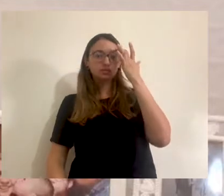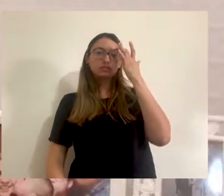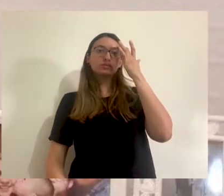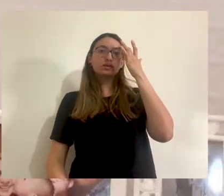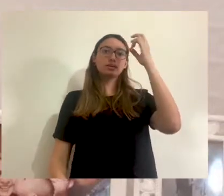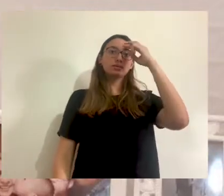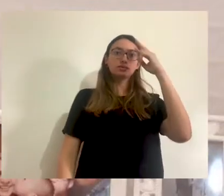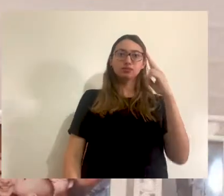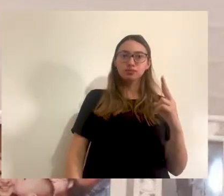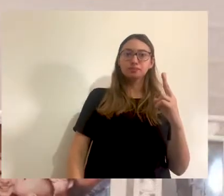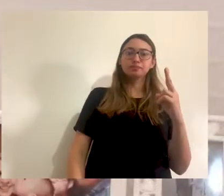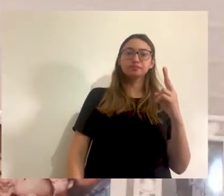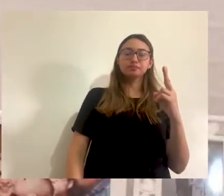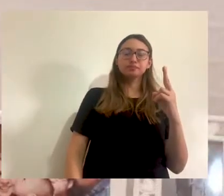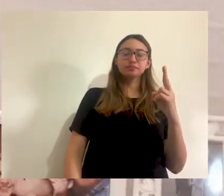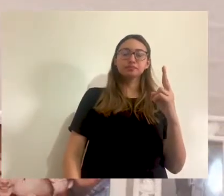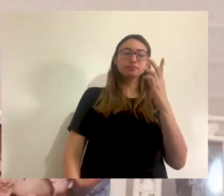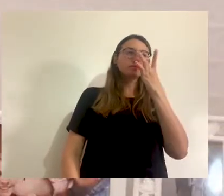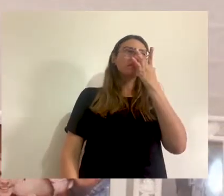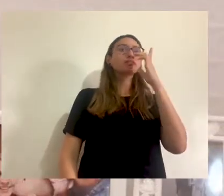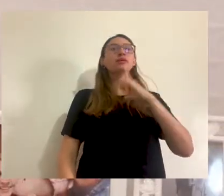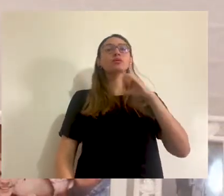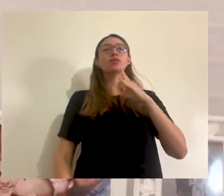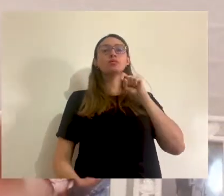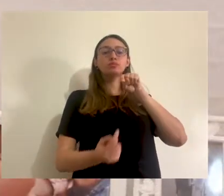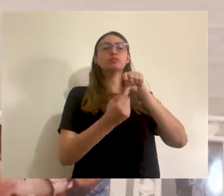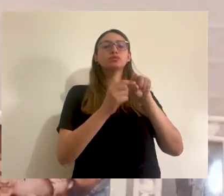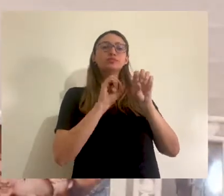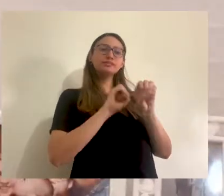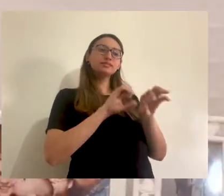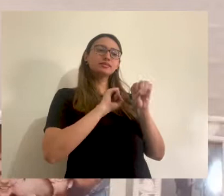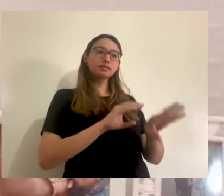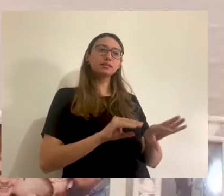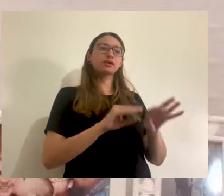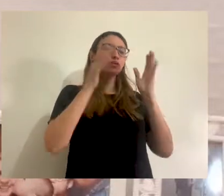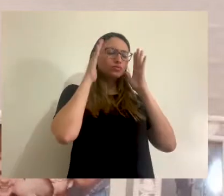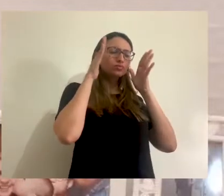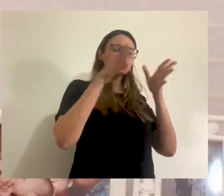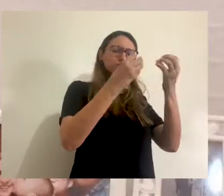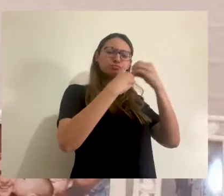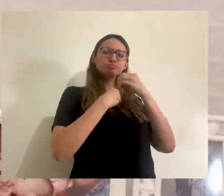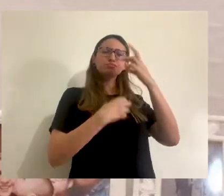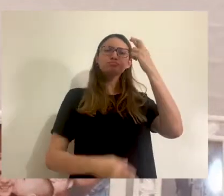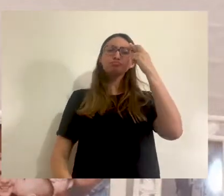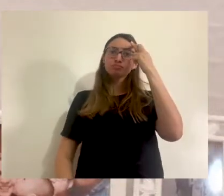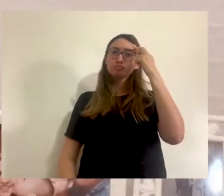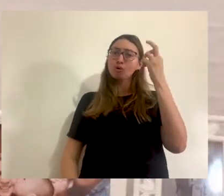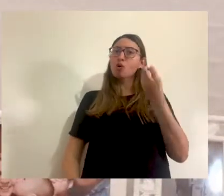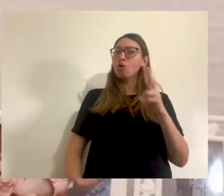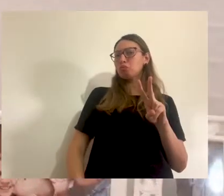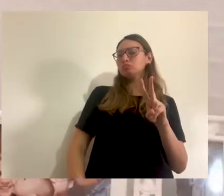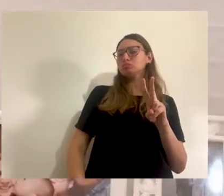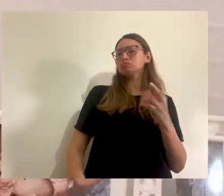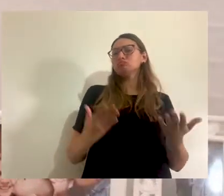Essas histórias, elas têm como objetivo ensinar uma lição, levar uma reflexão ou ainda fazer